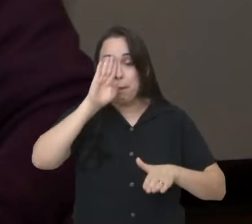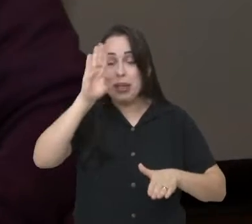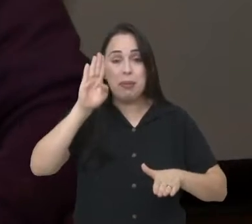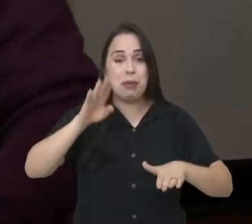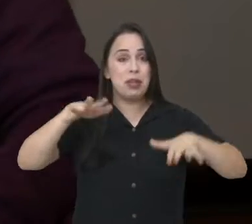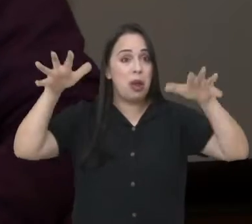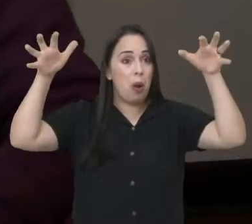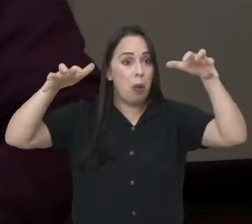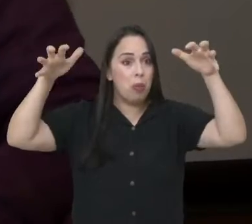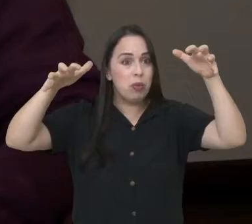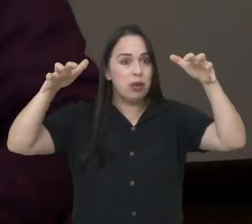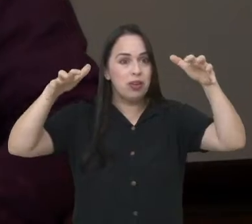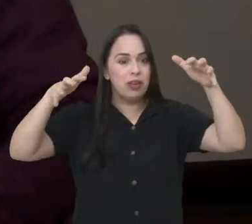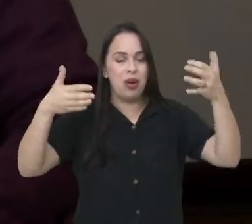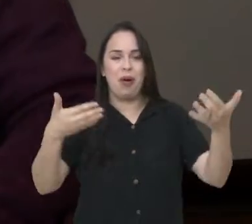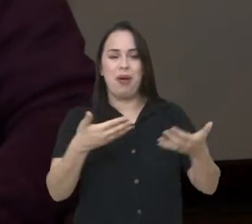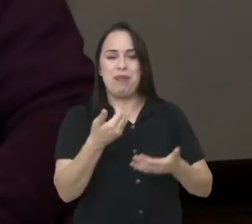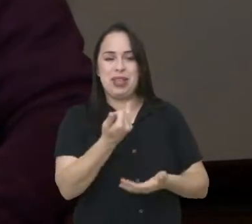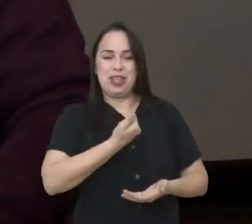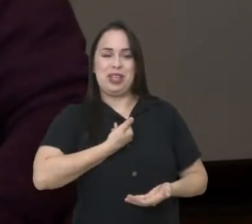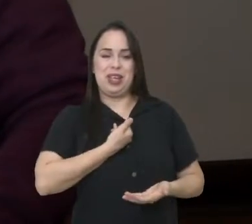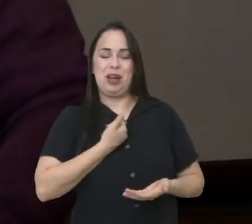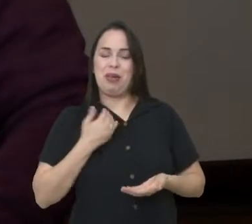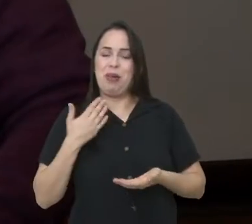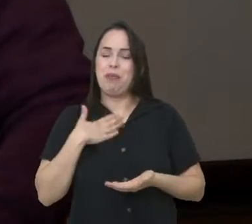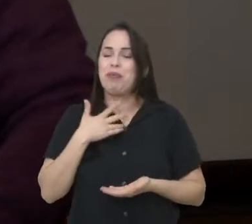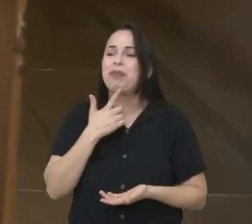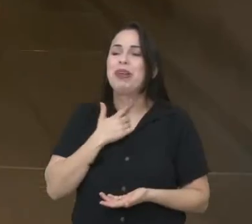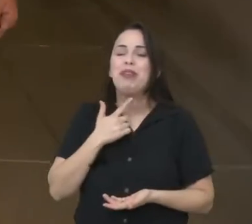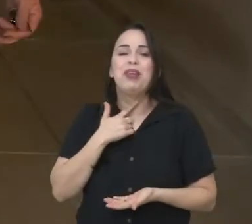está chovendo, eles falam, hoje está bom comer bolinho.